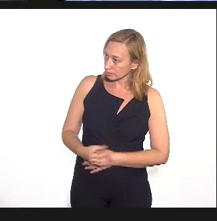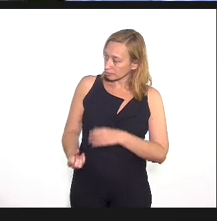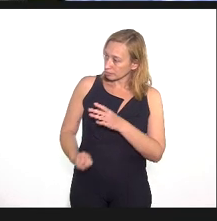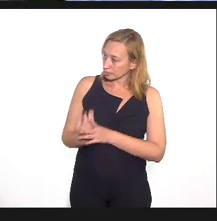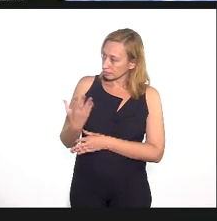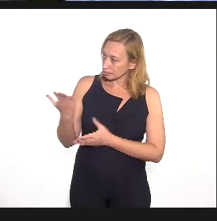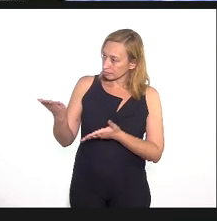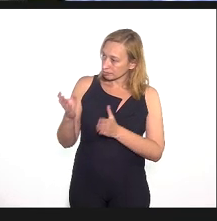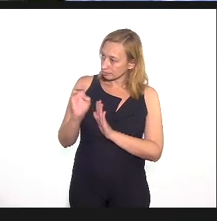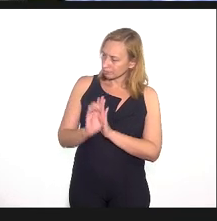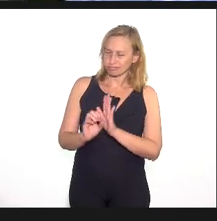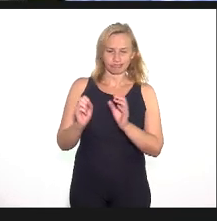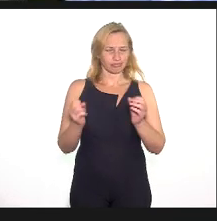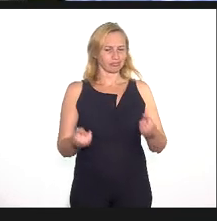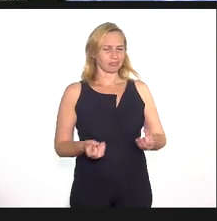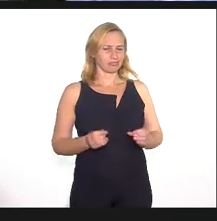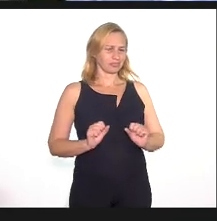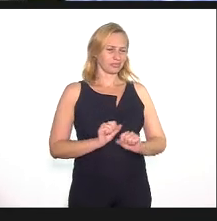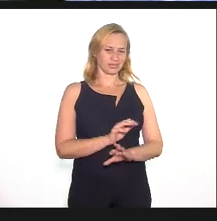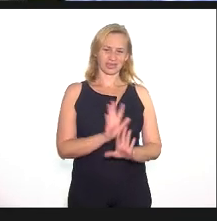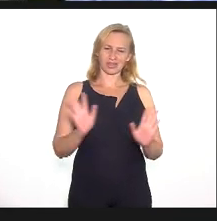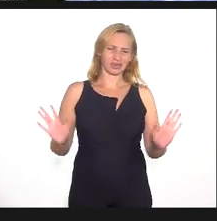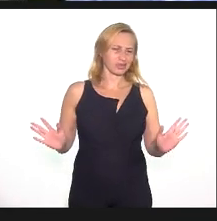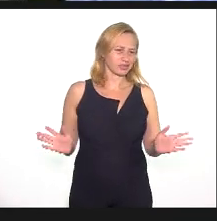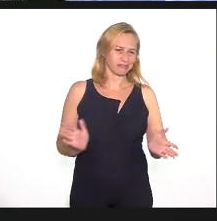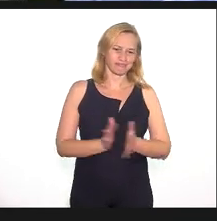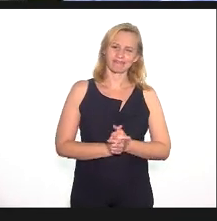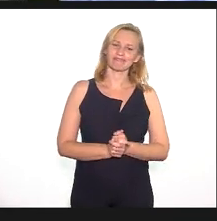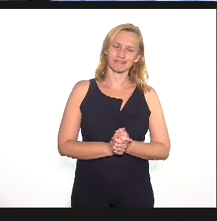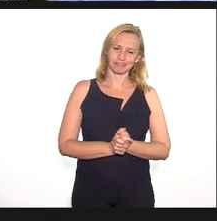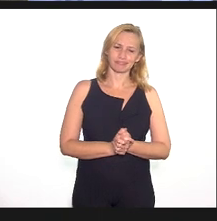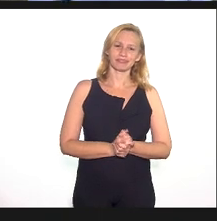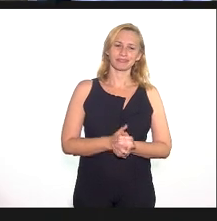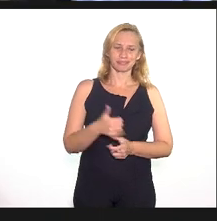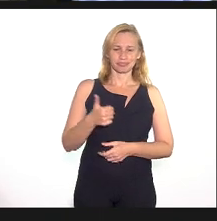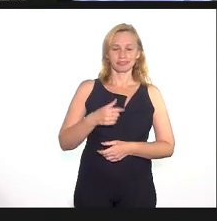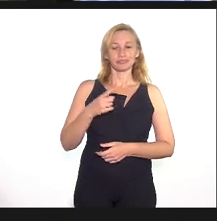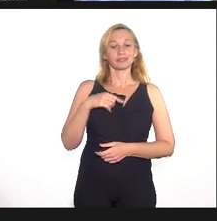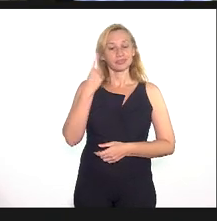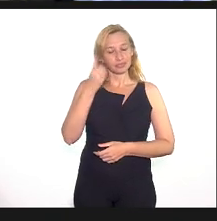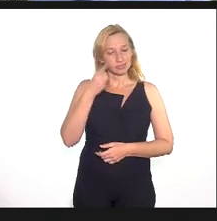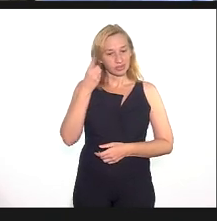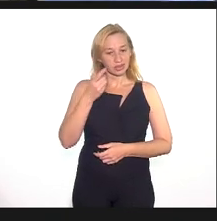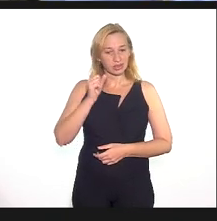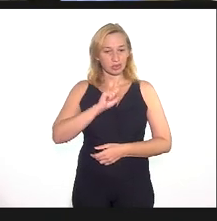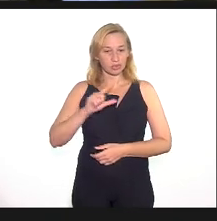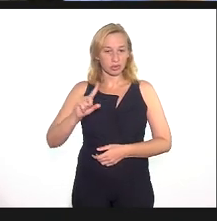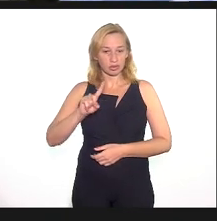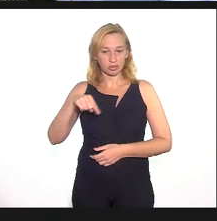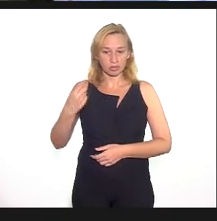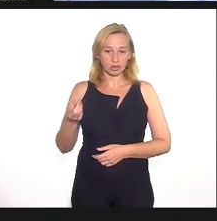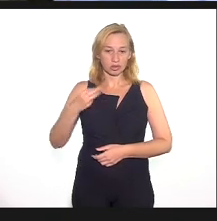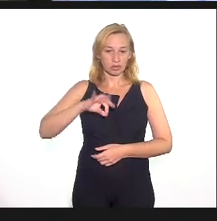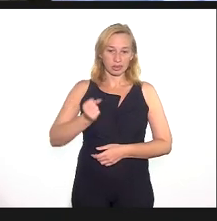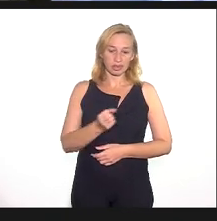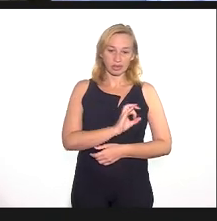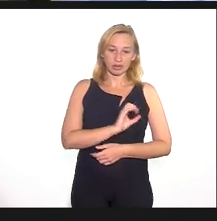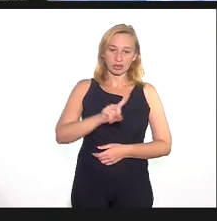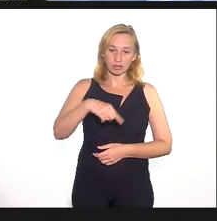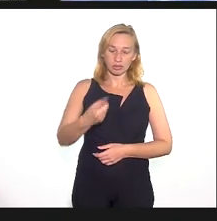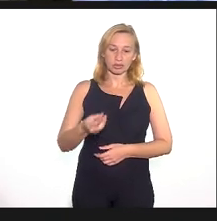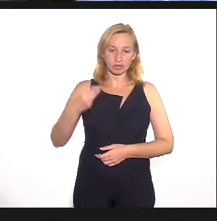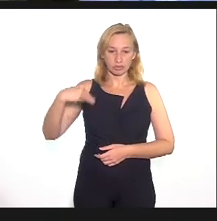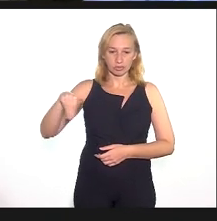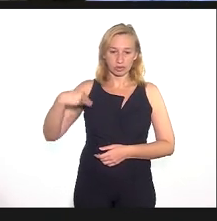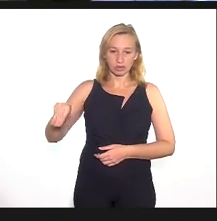autor, deputado? Claro, você é o deputado Samuel, em seguida, Marta Rocha e Carlos Mink. Sem prejuízo. Temos